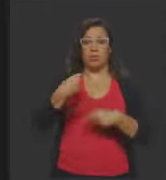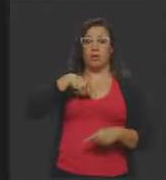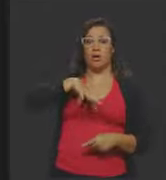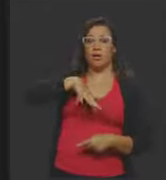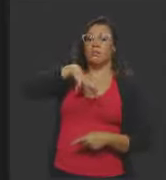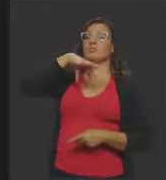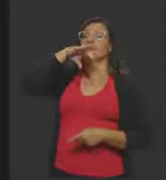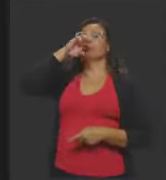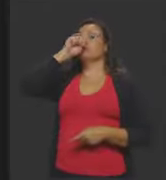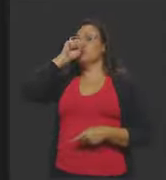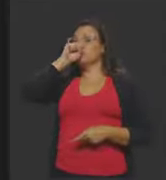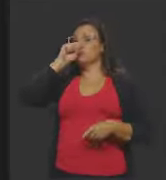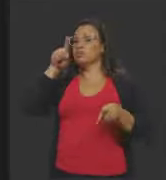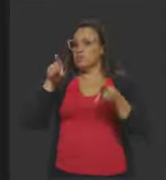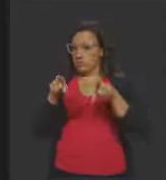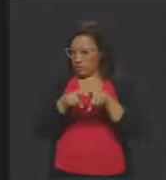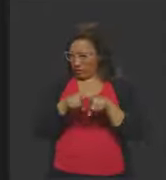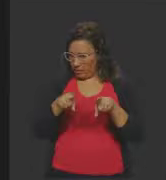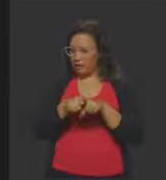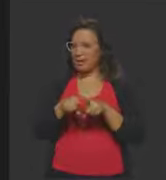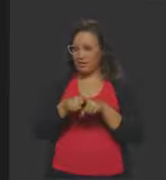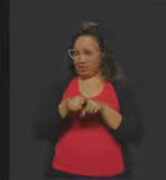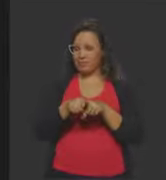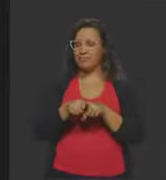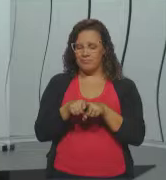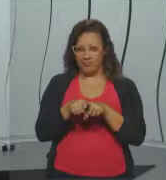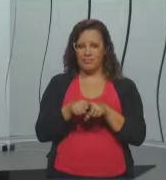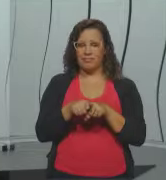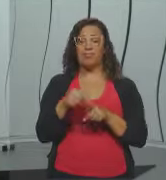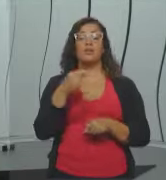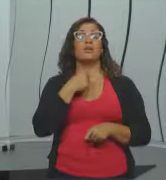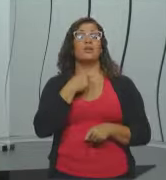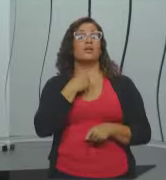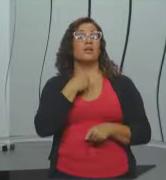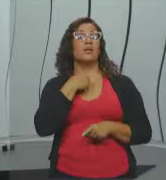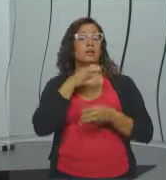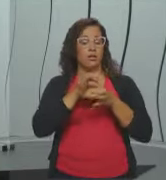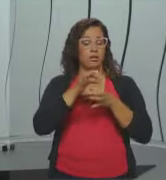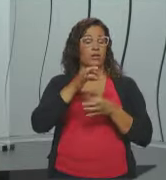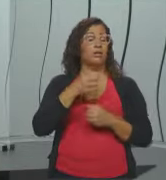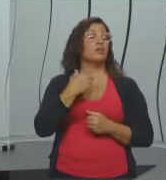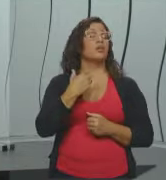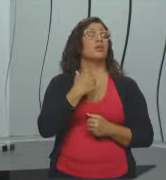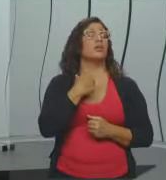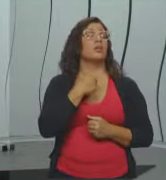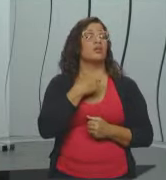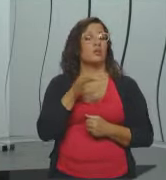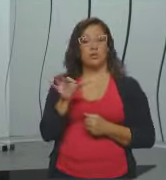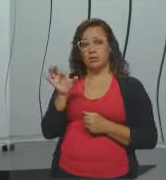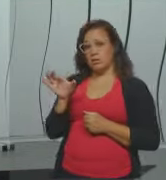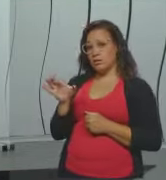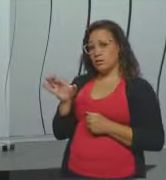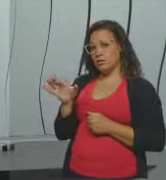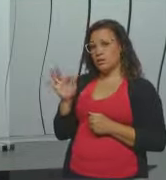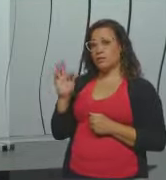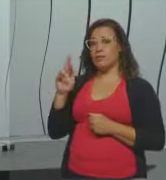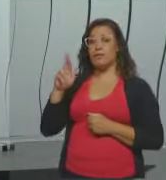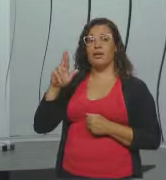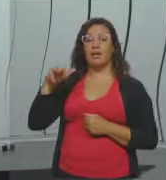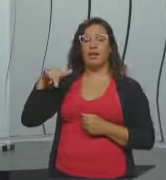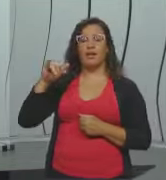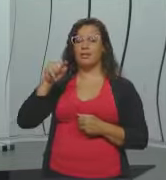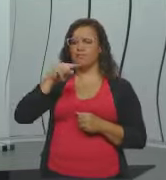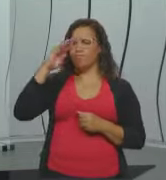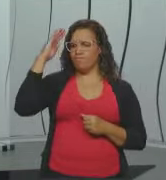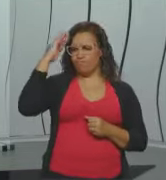Bom, no caso aqui, considerando a faringe como pertencente ao sistema digestório, ela vai ser o